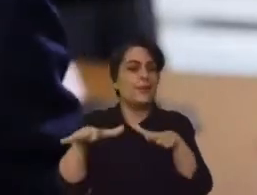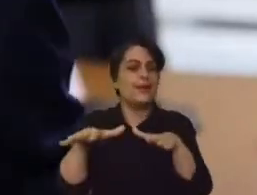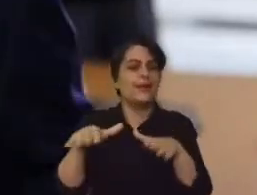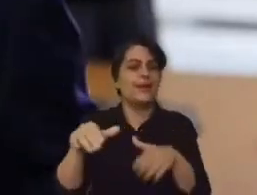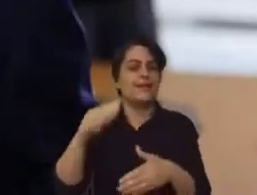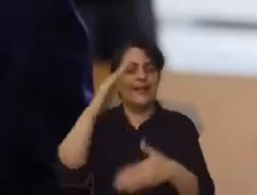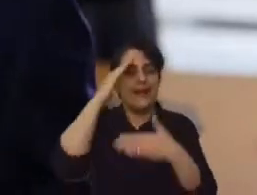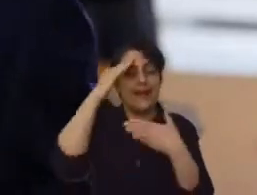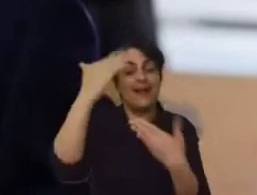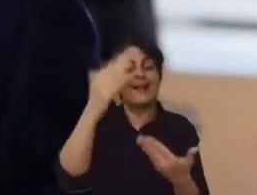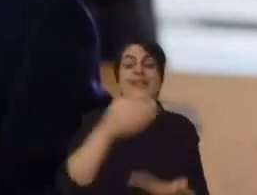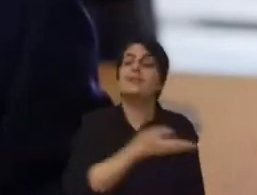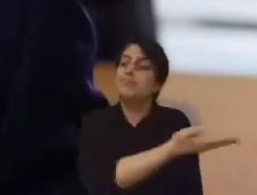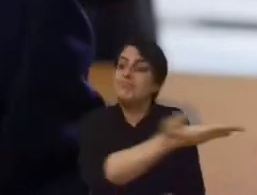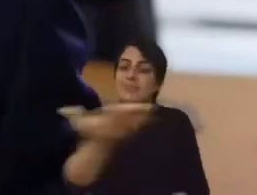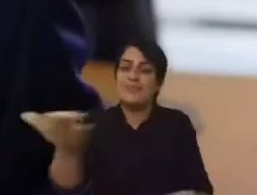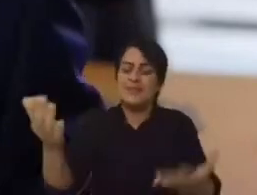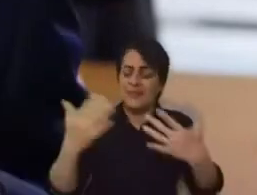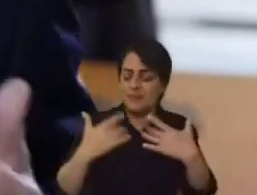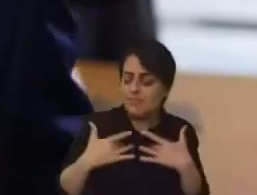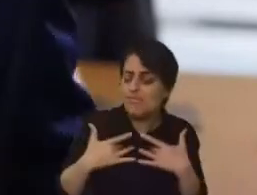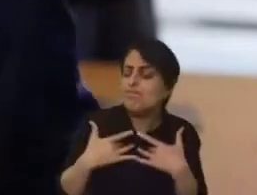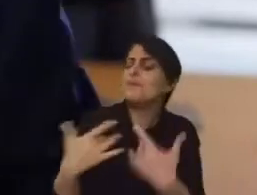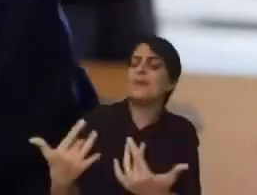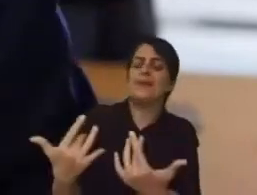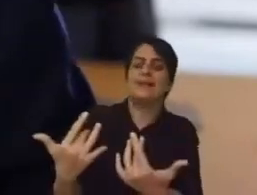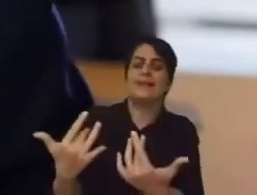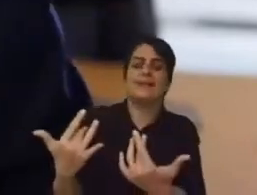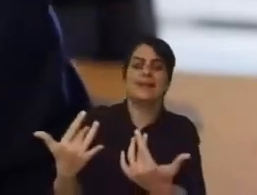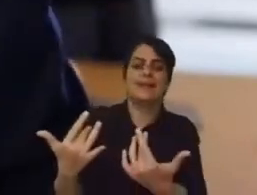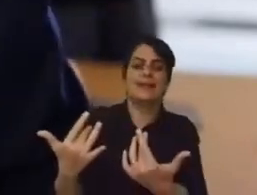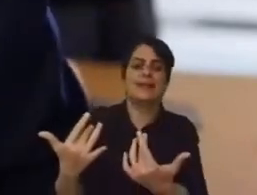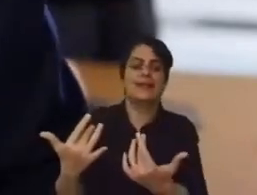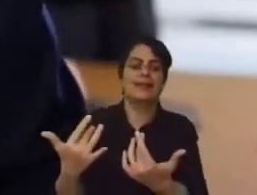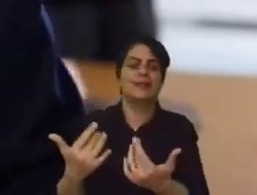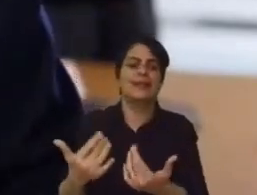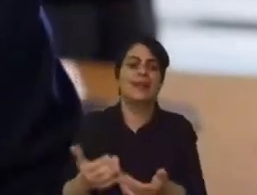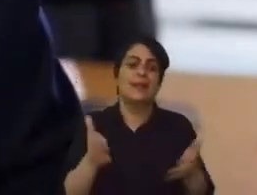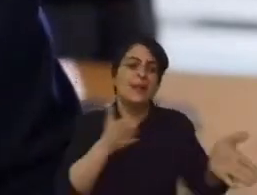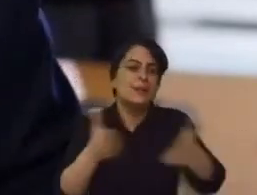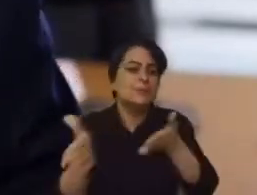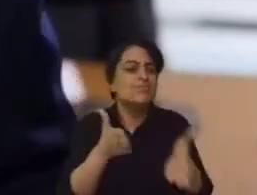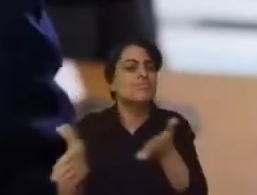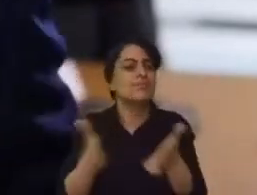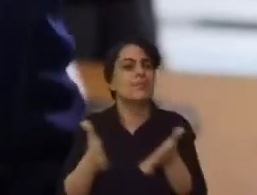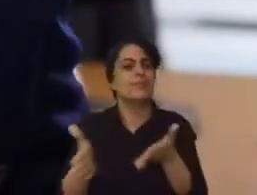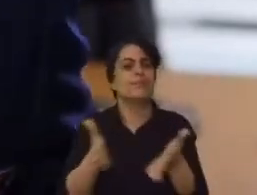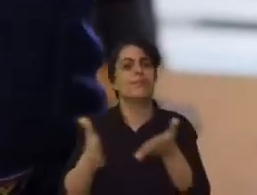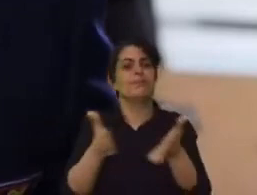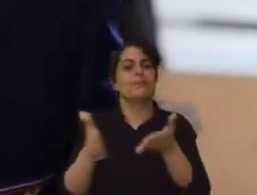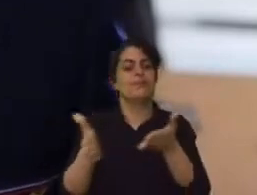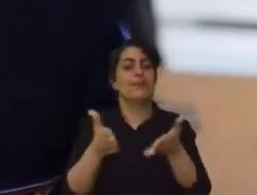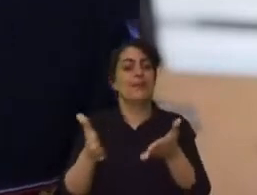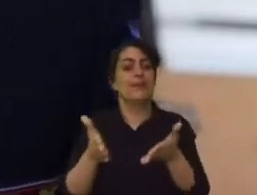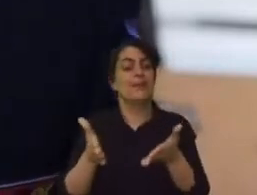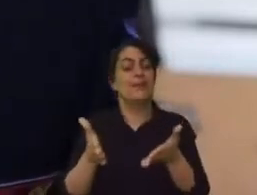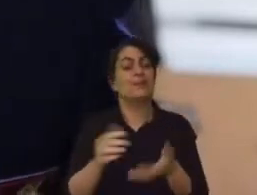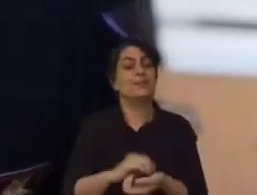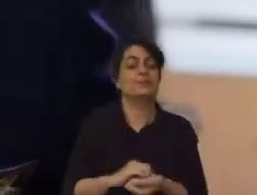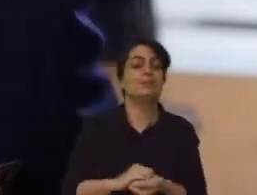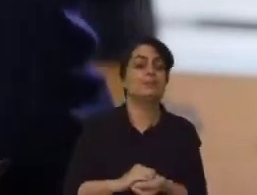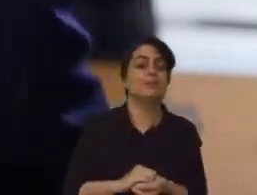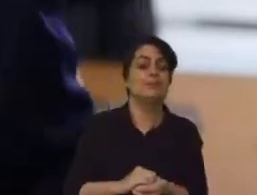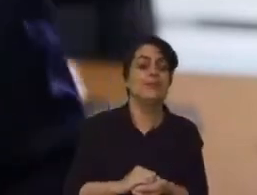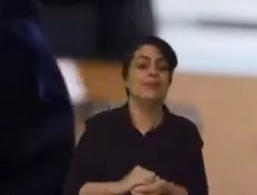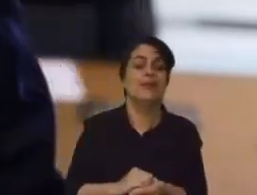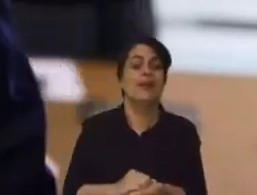que vocês tiveram nesses últimos períodos com os acontecimentos que me